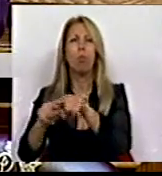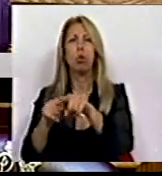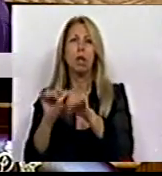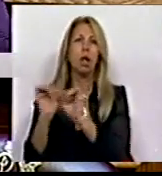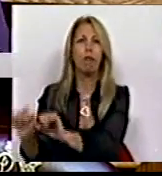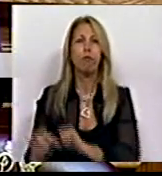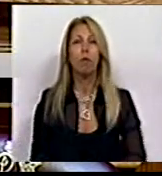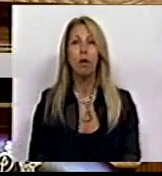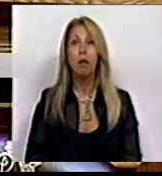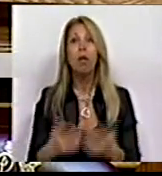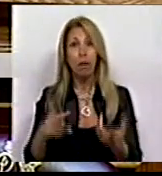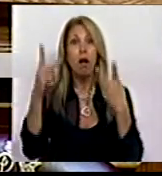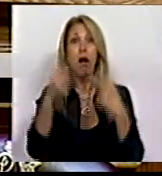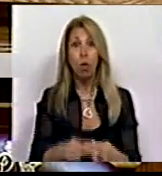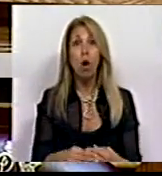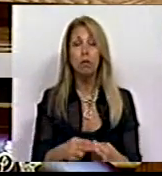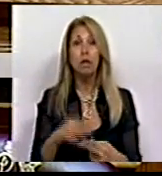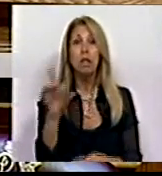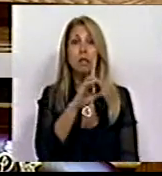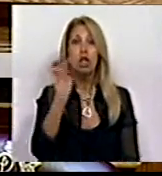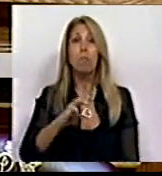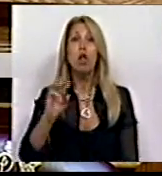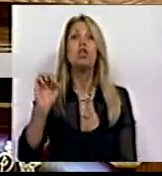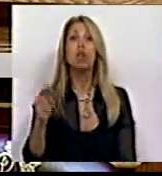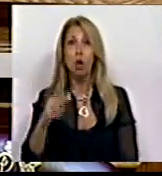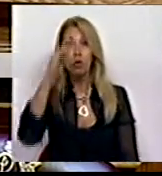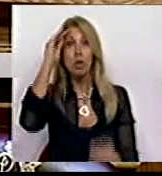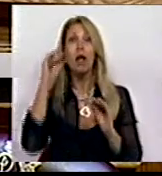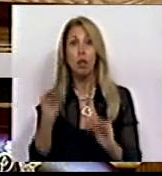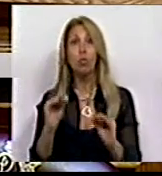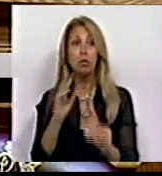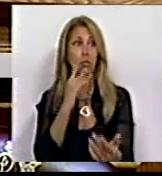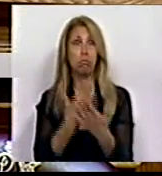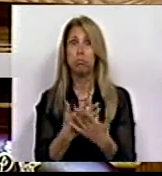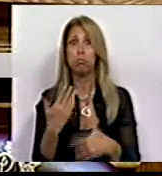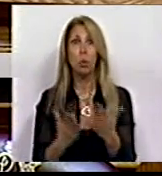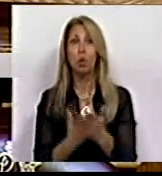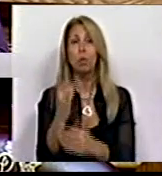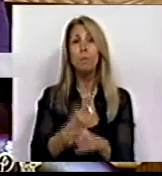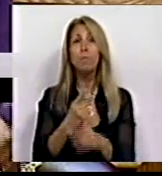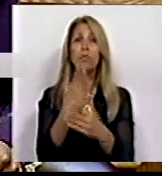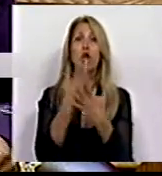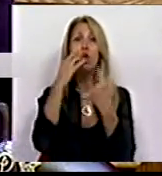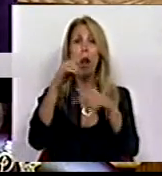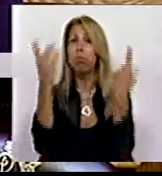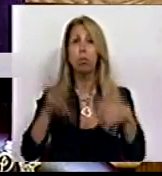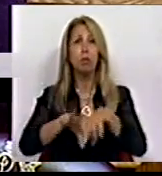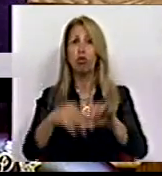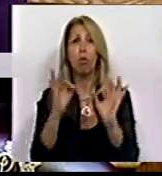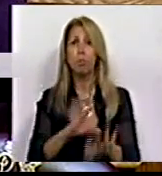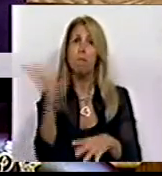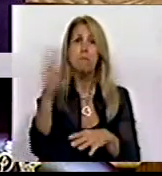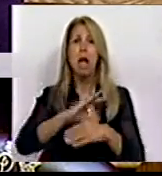de 700 milhões de euros na educação, contribui para a continuidade da degradação da escola pública, mais encerramentos,